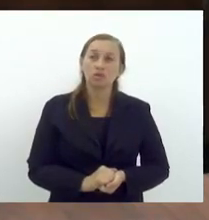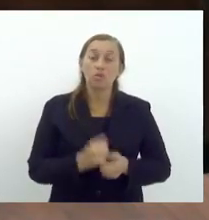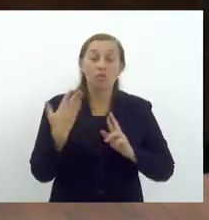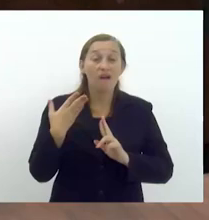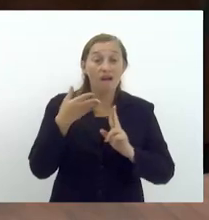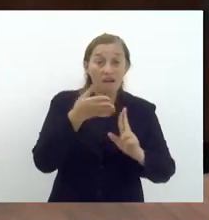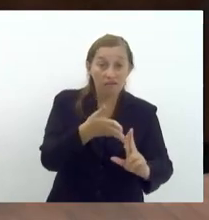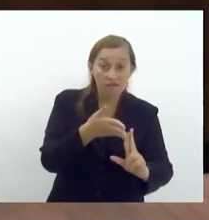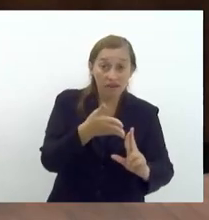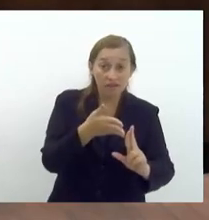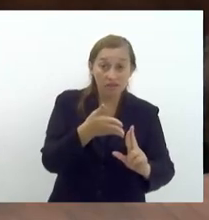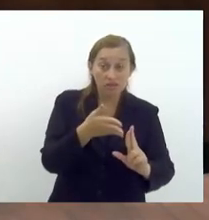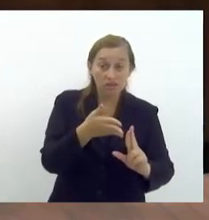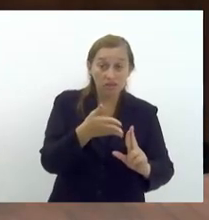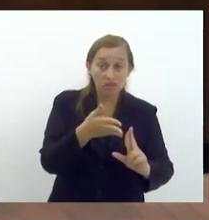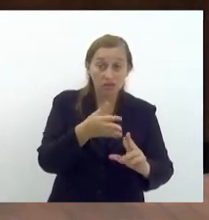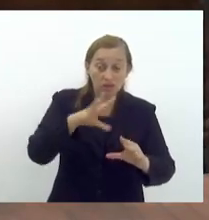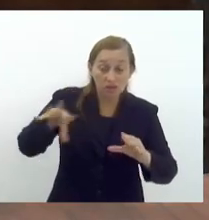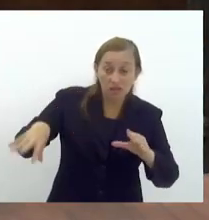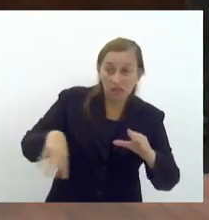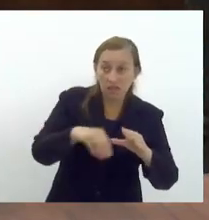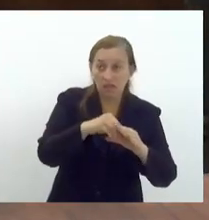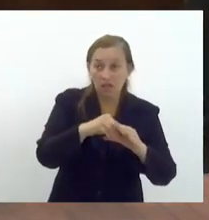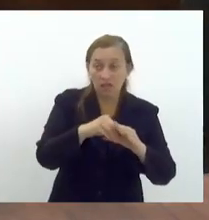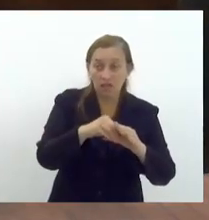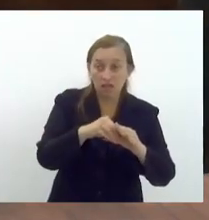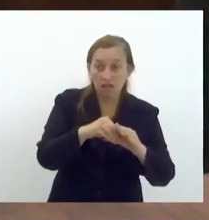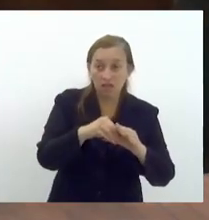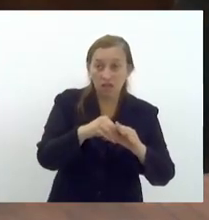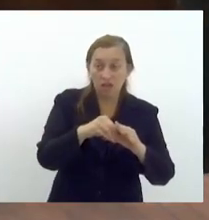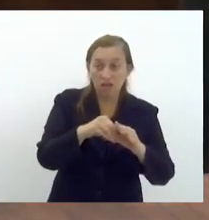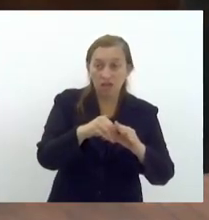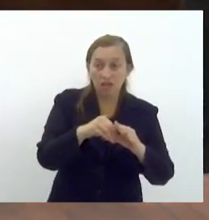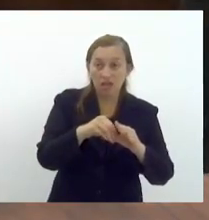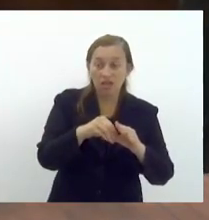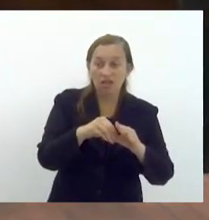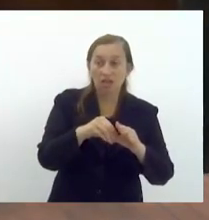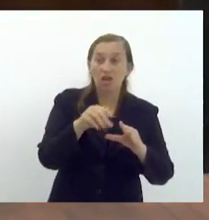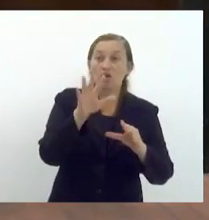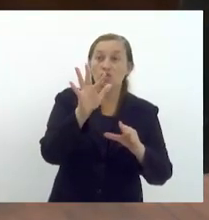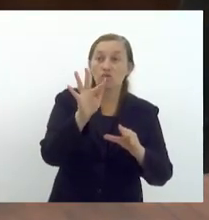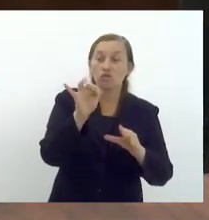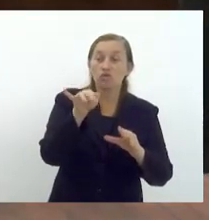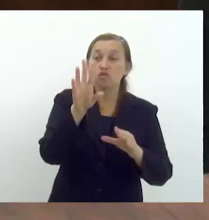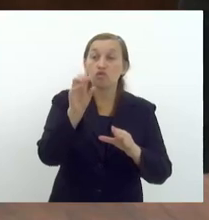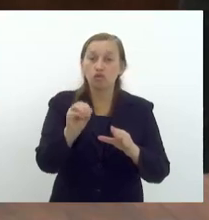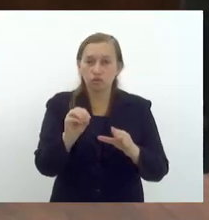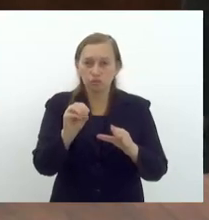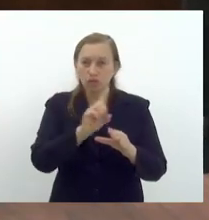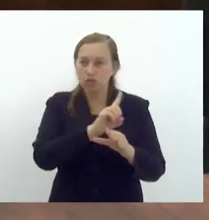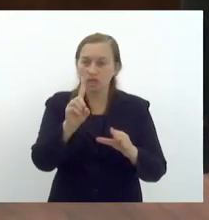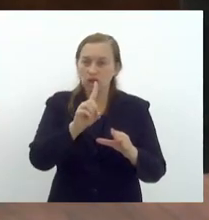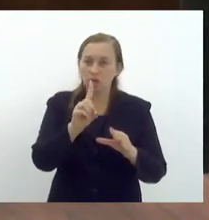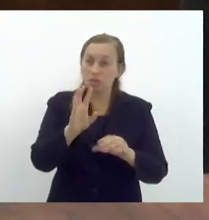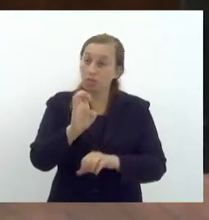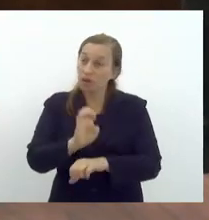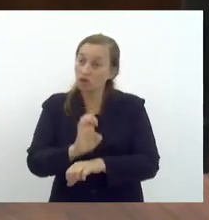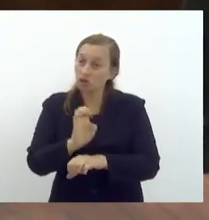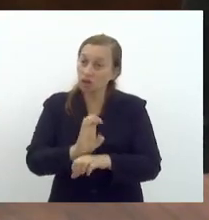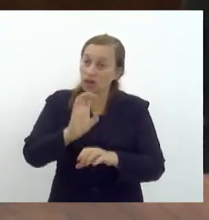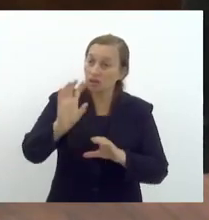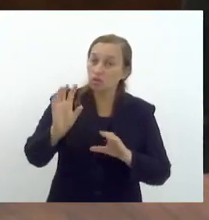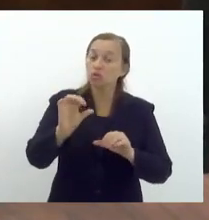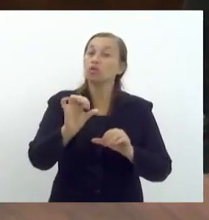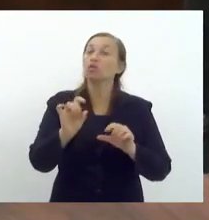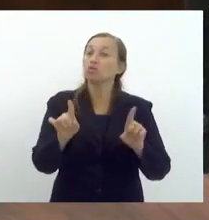ao que foi aplicado via fundo e não ao tesouro não ao restante do orçamento do estado para que a gente constituinte também